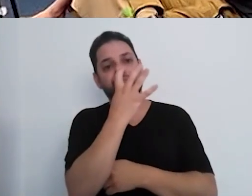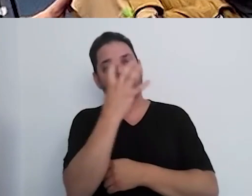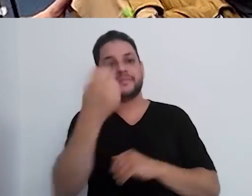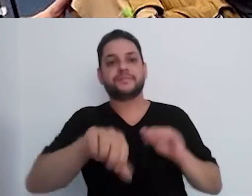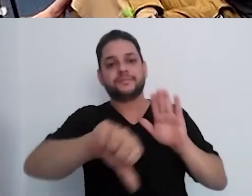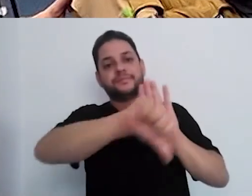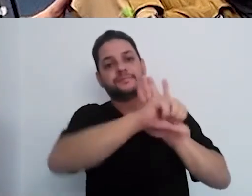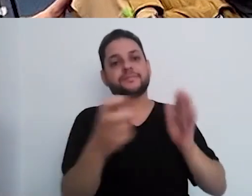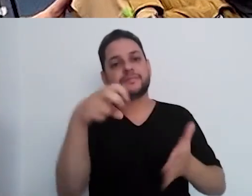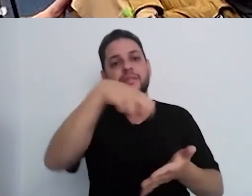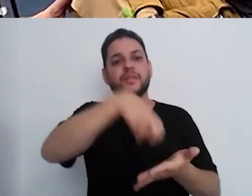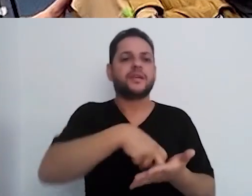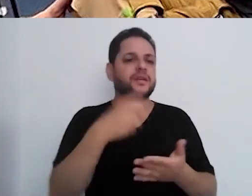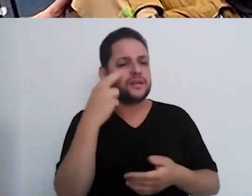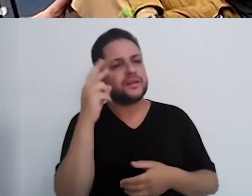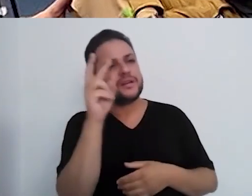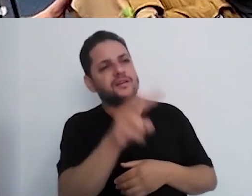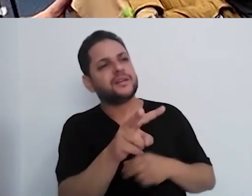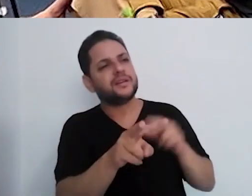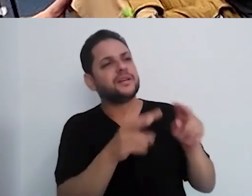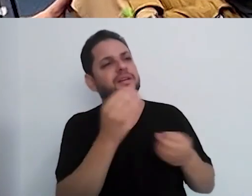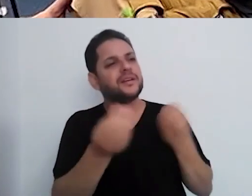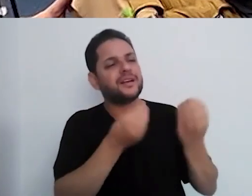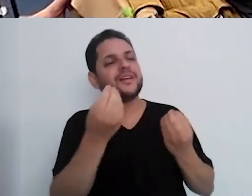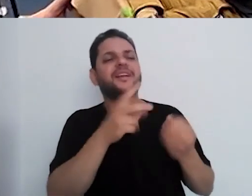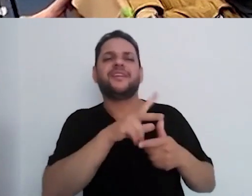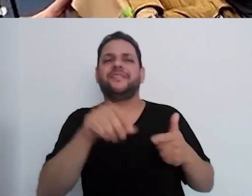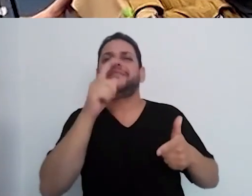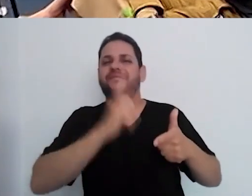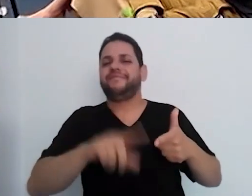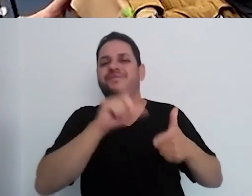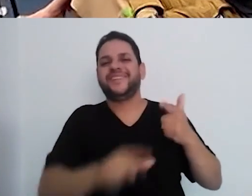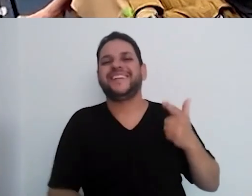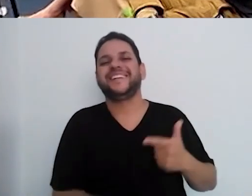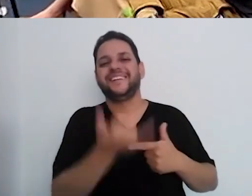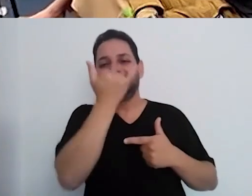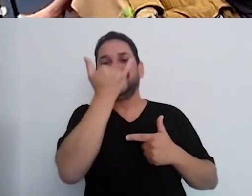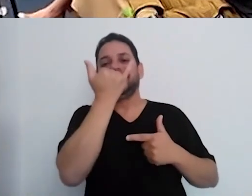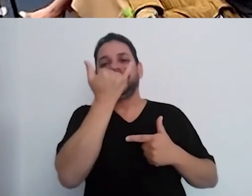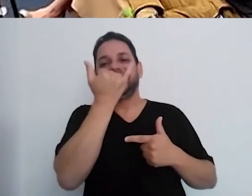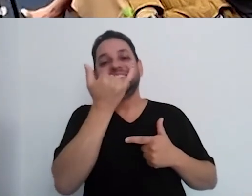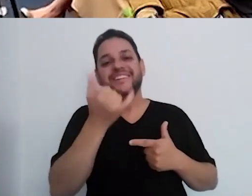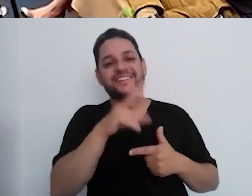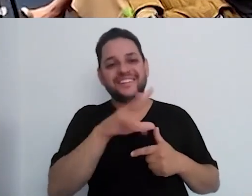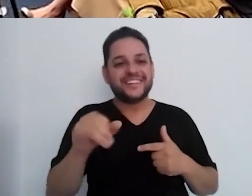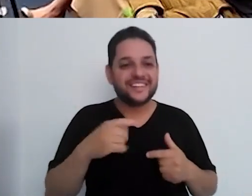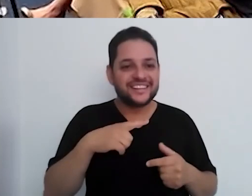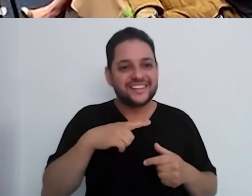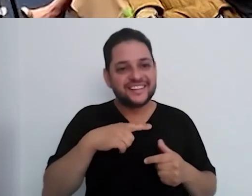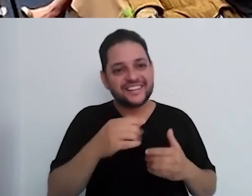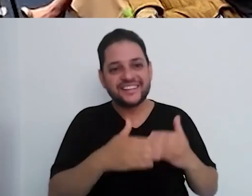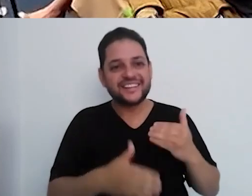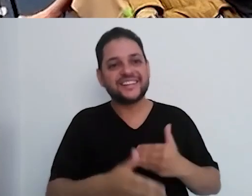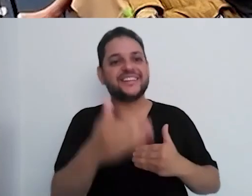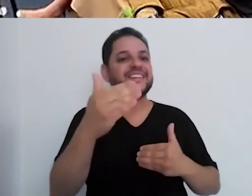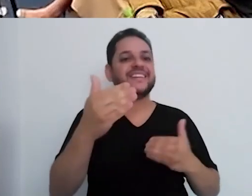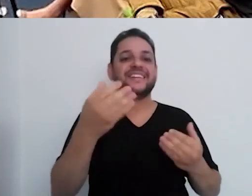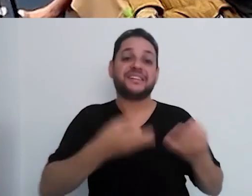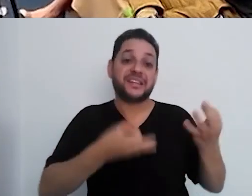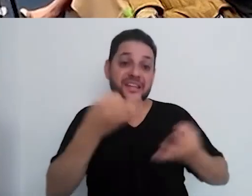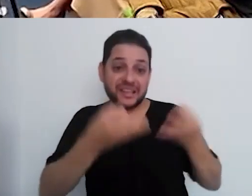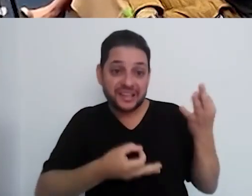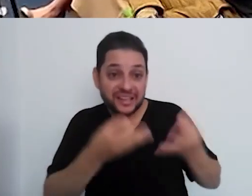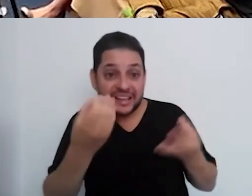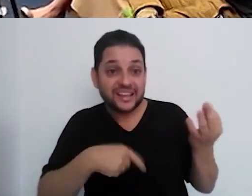essa questão, eu falei, nossa, agora elas vão cair, né? Aí elas vão achar que é verdade, que justiça restaurativa é